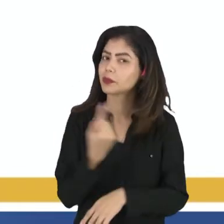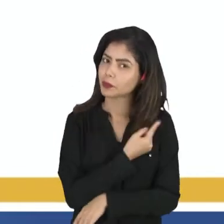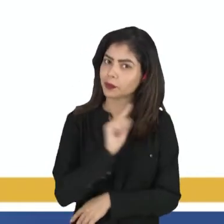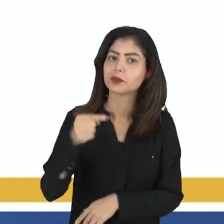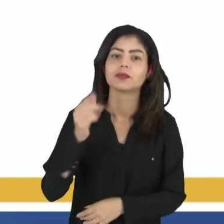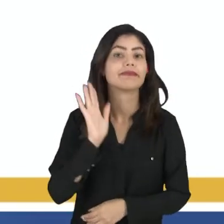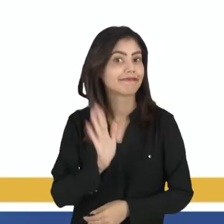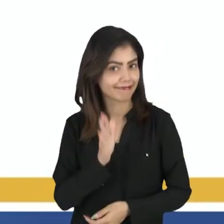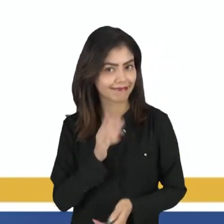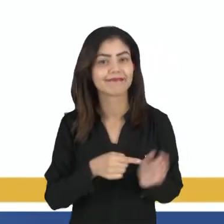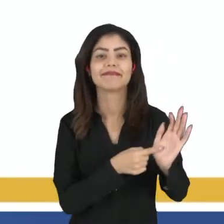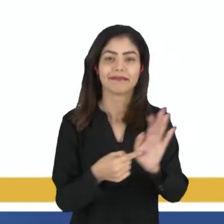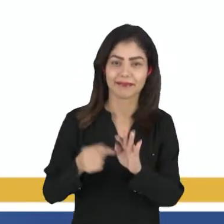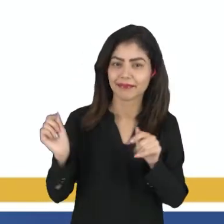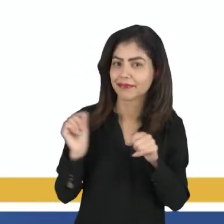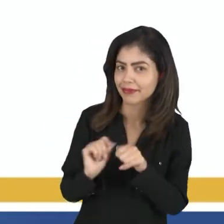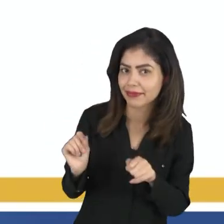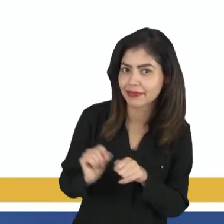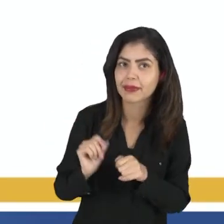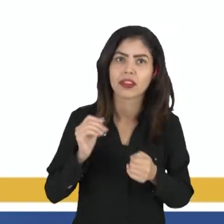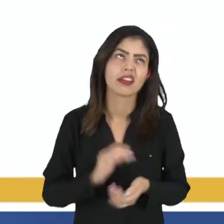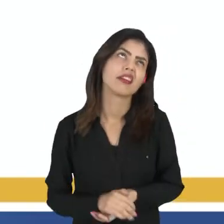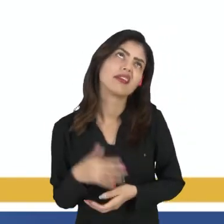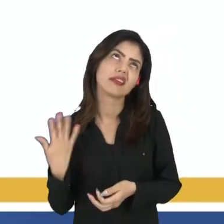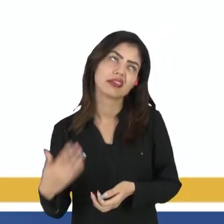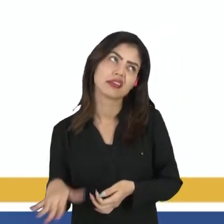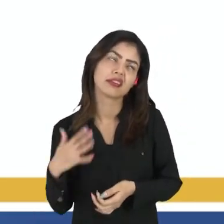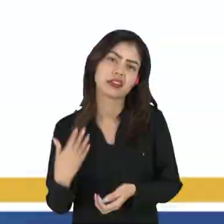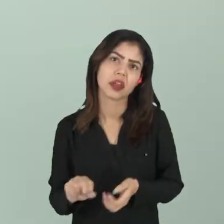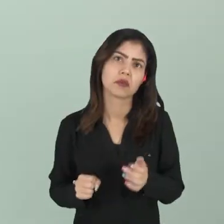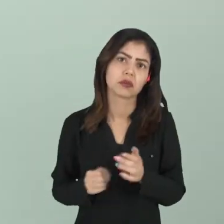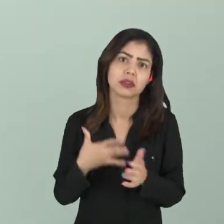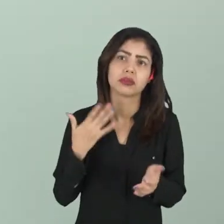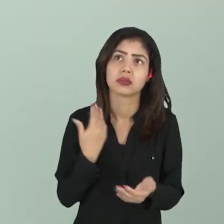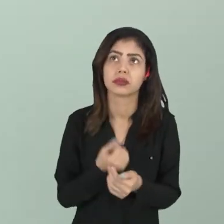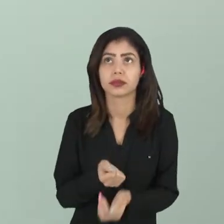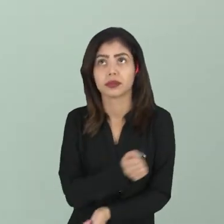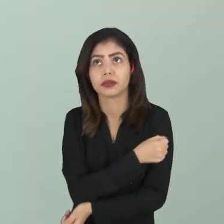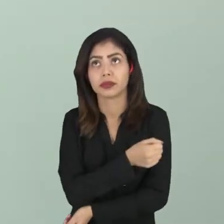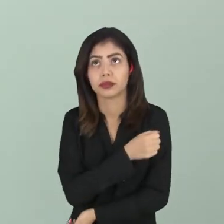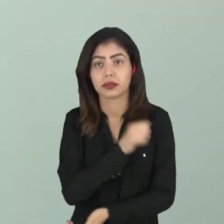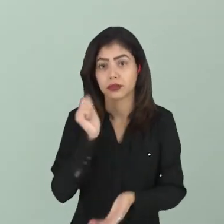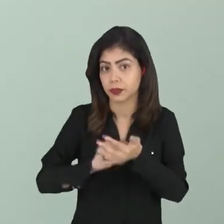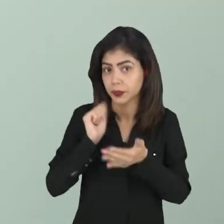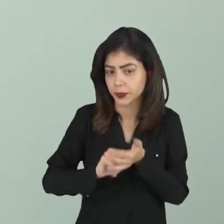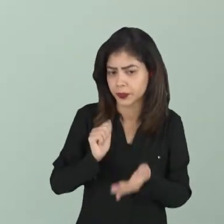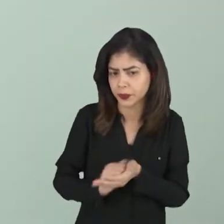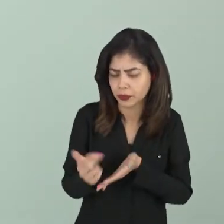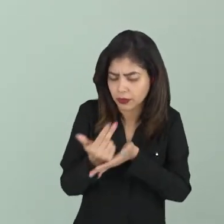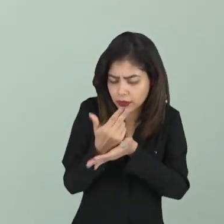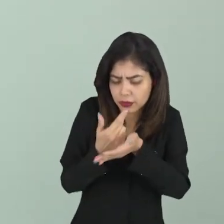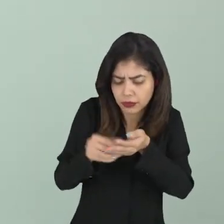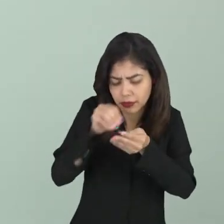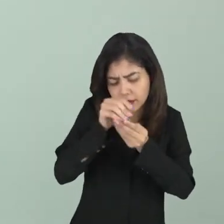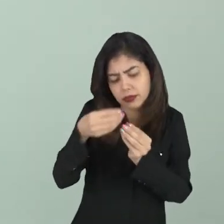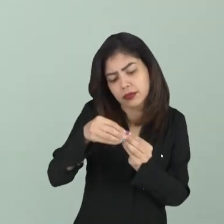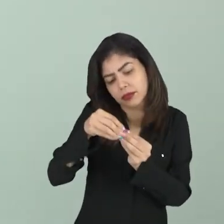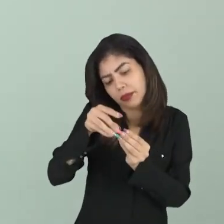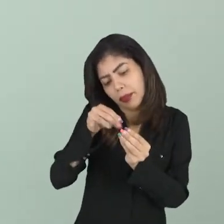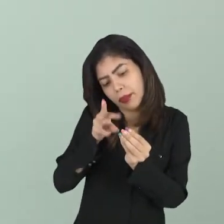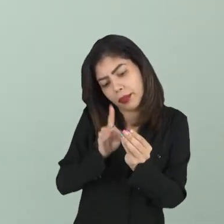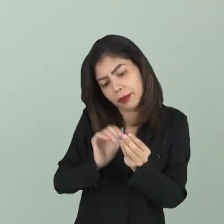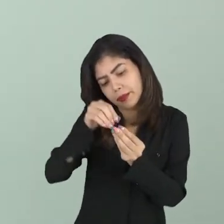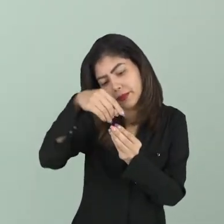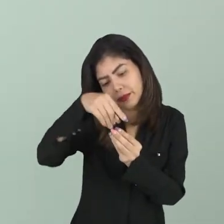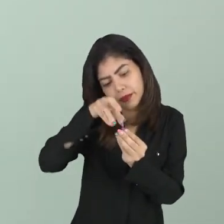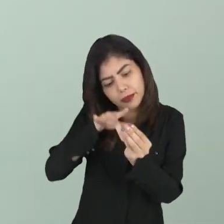gente costuma fazer quando está entediado na sala de aula, que eu já vi muitos alunos fazendo, desenhar vários bonequinhos e